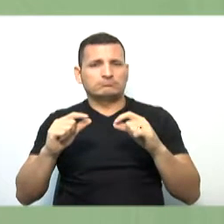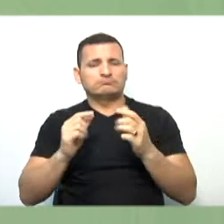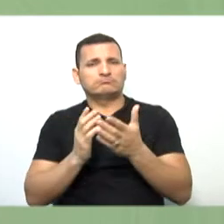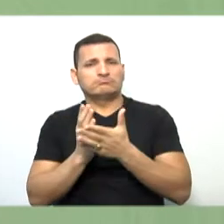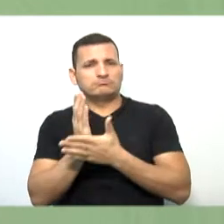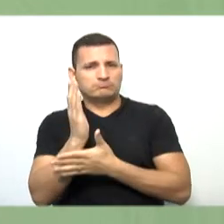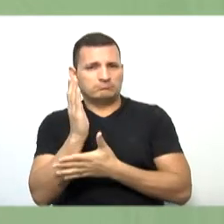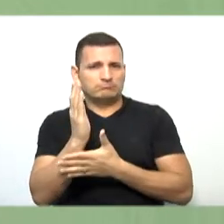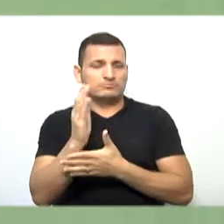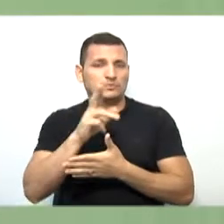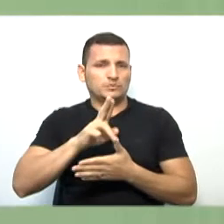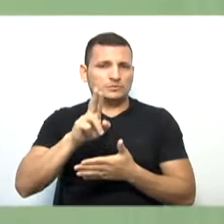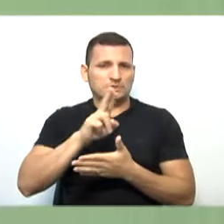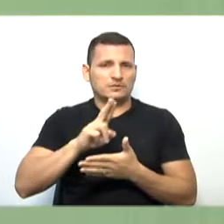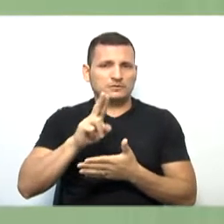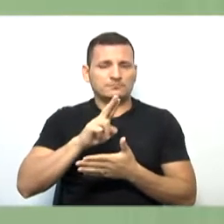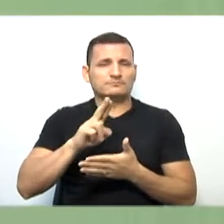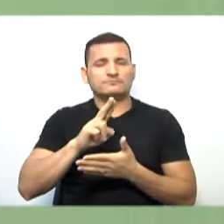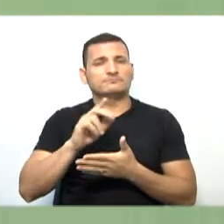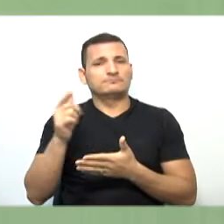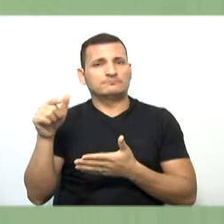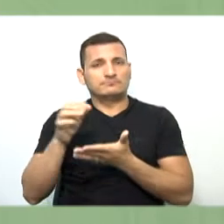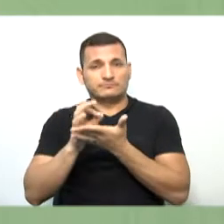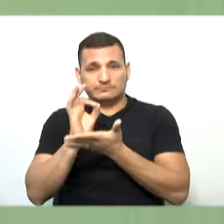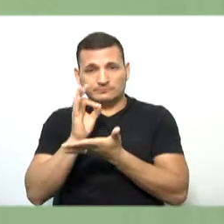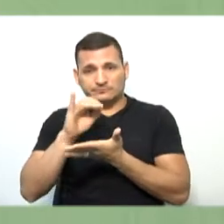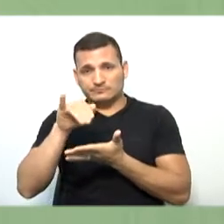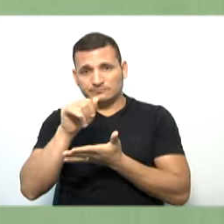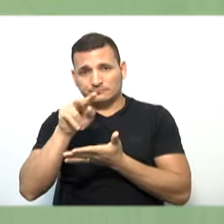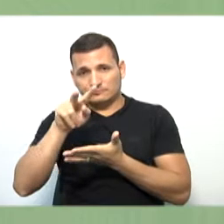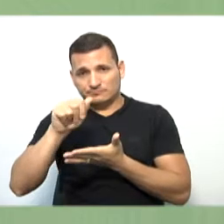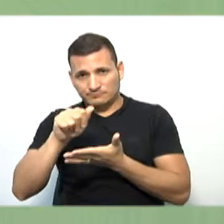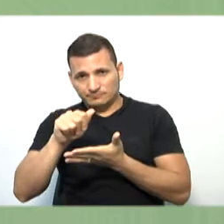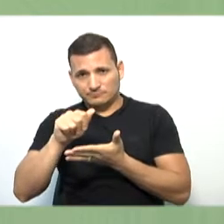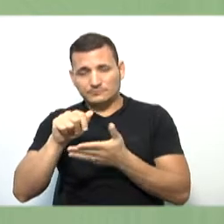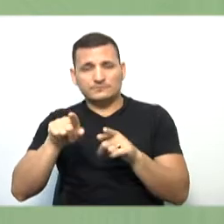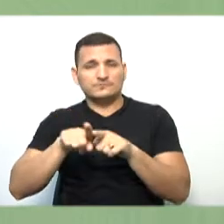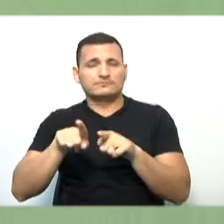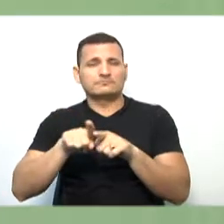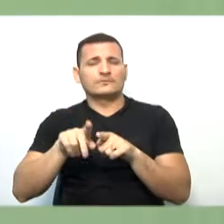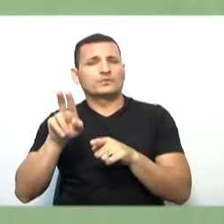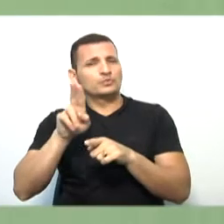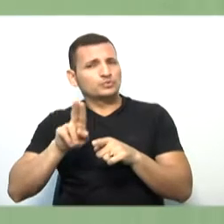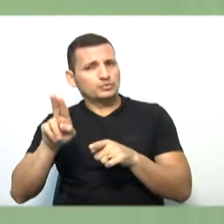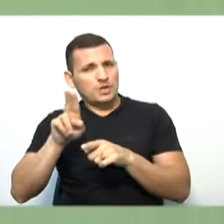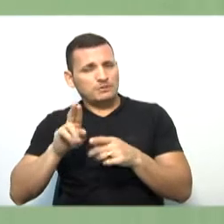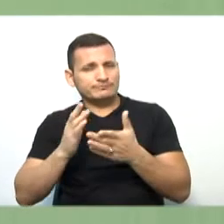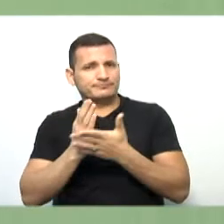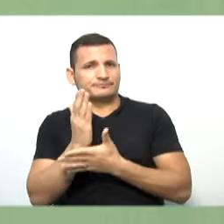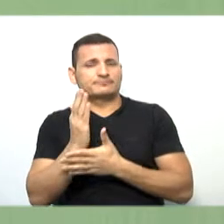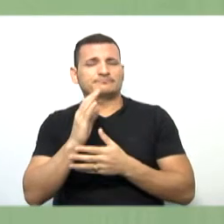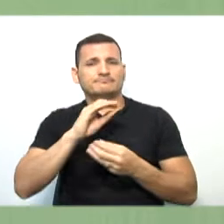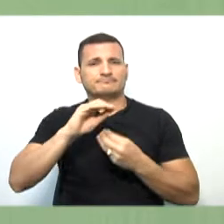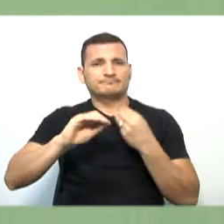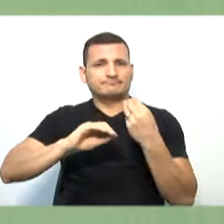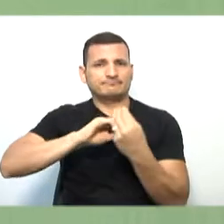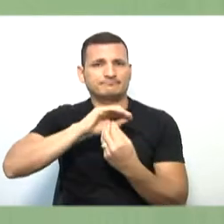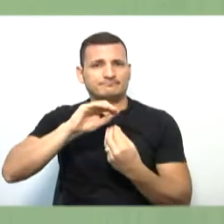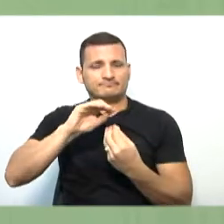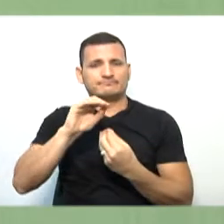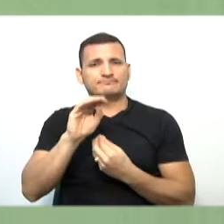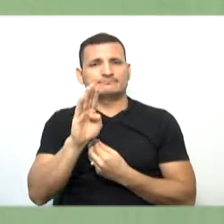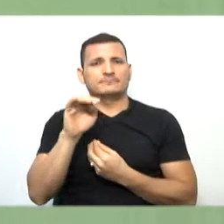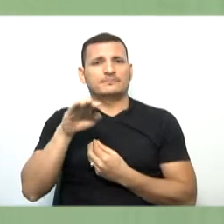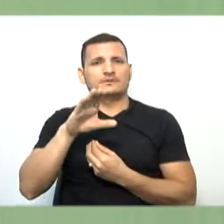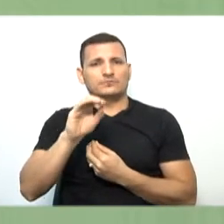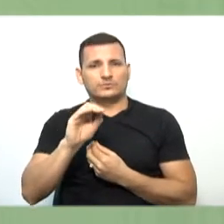e usar o Java, que é outro, para validar o usuário no banco de dados. Então, continuando aquilo que eu